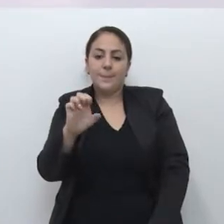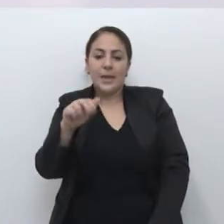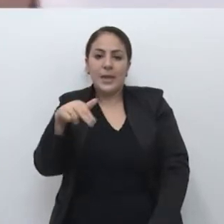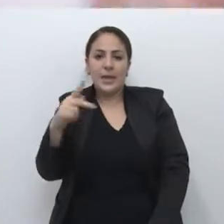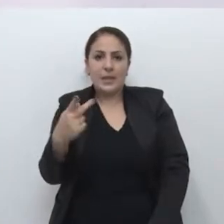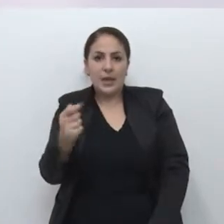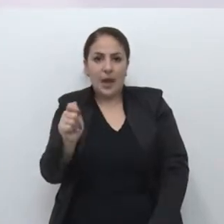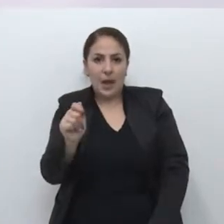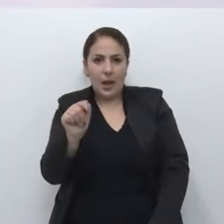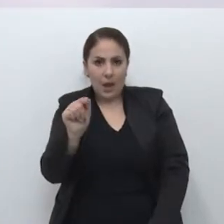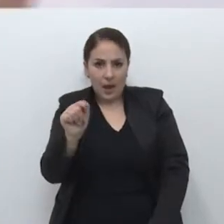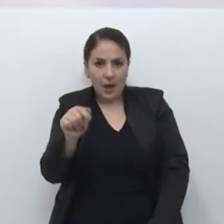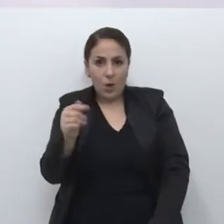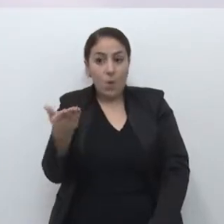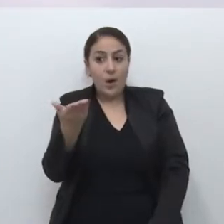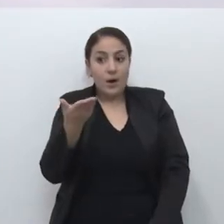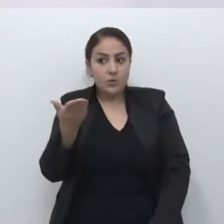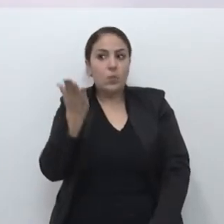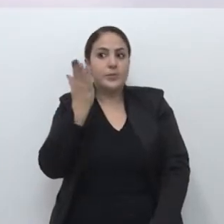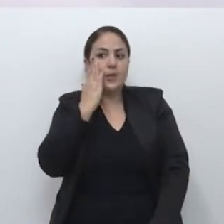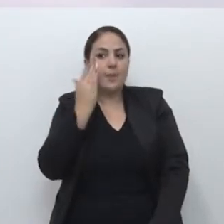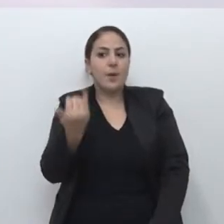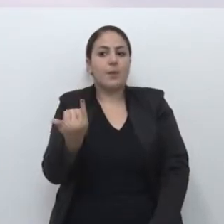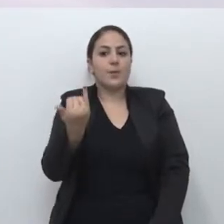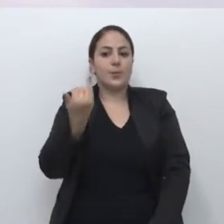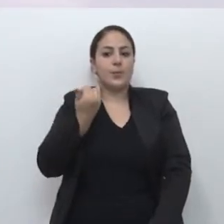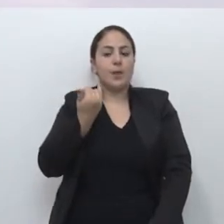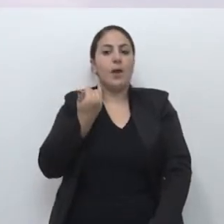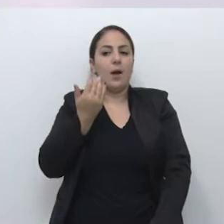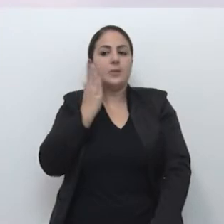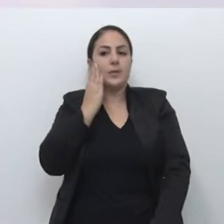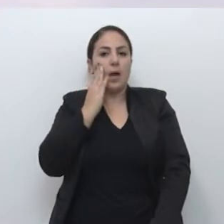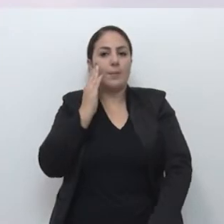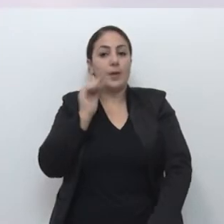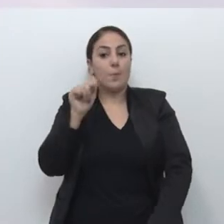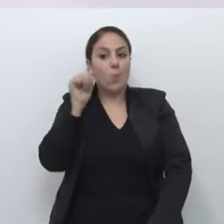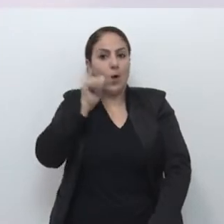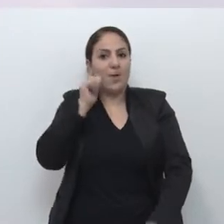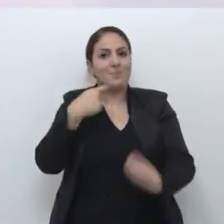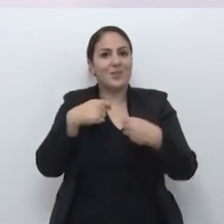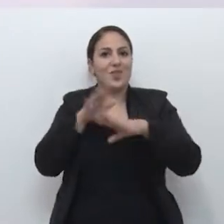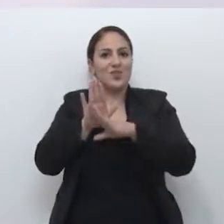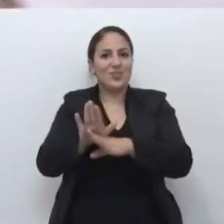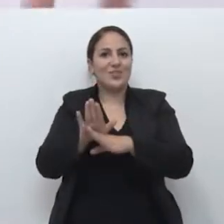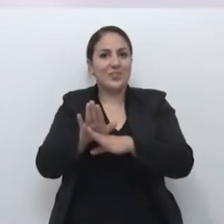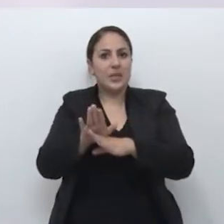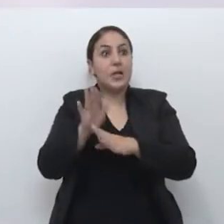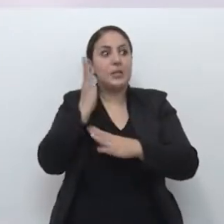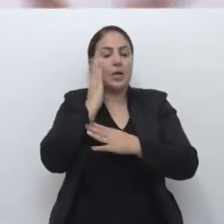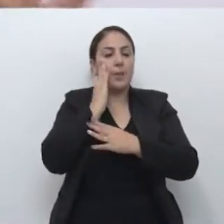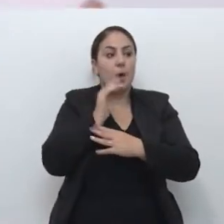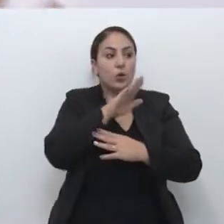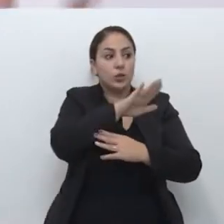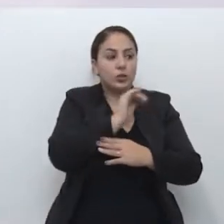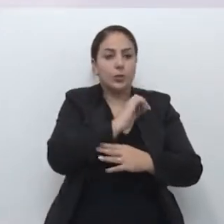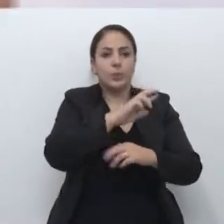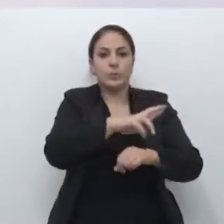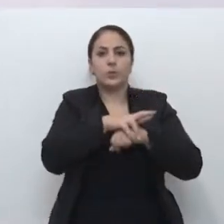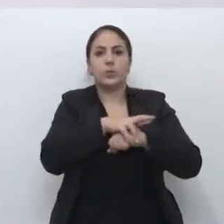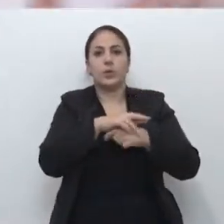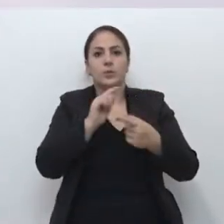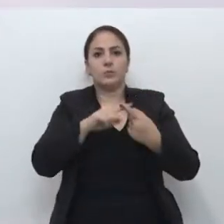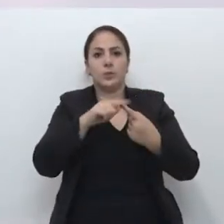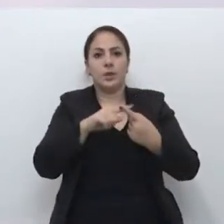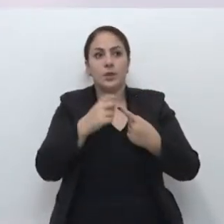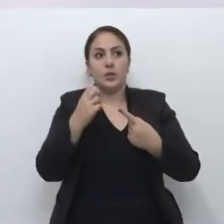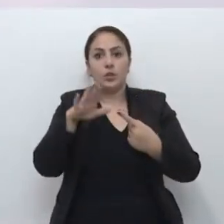como agir. E aqueles garçons todos tinham uma formação para saber como agir nessa situação. Se acionam segurança, se chamam um